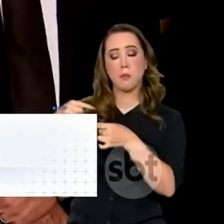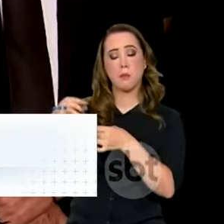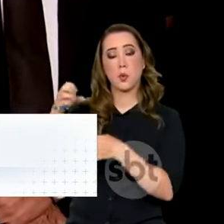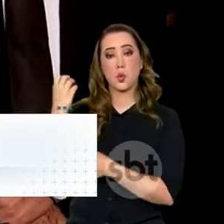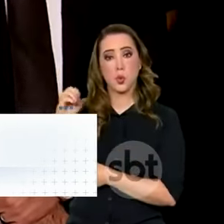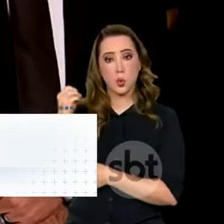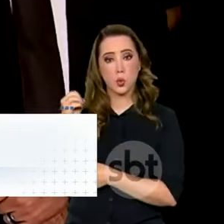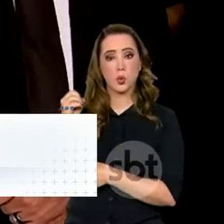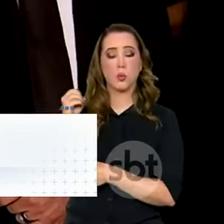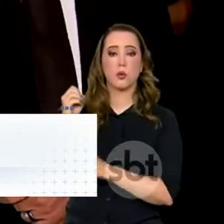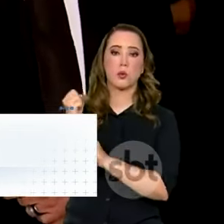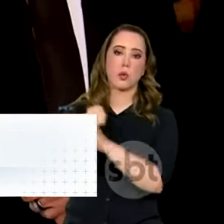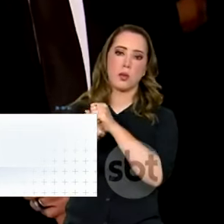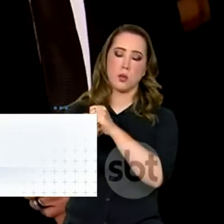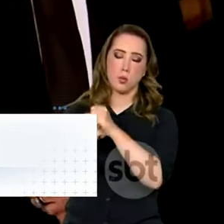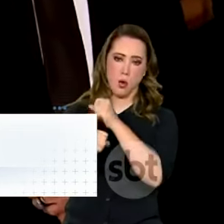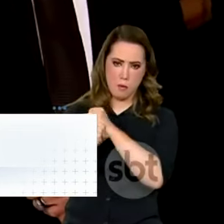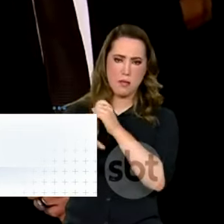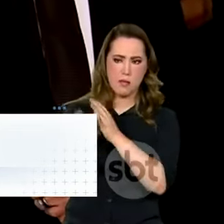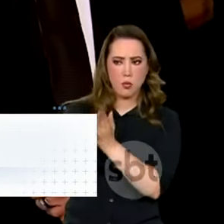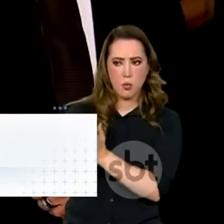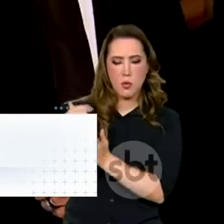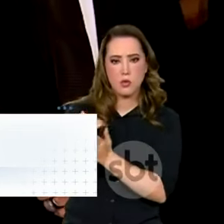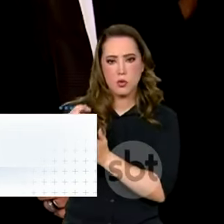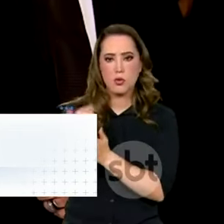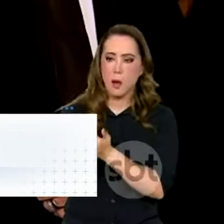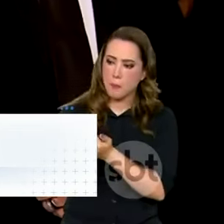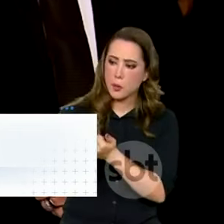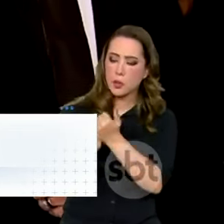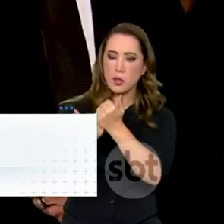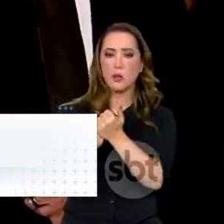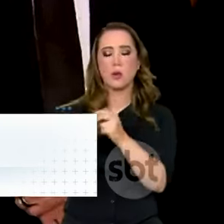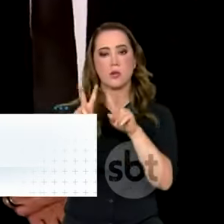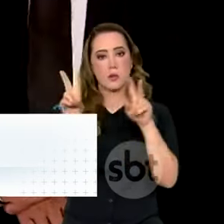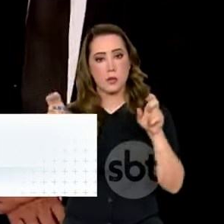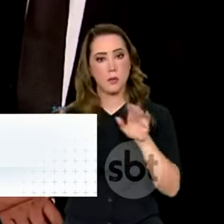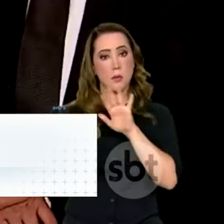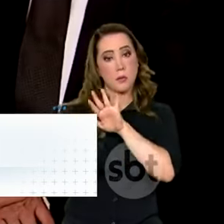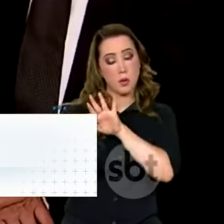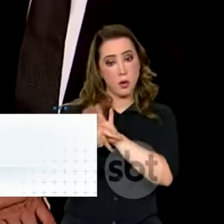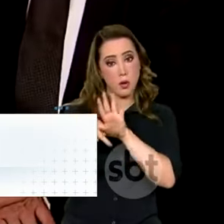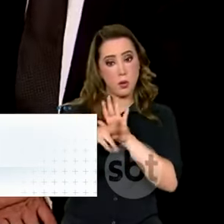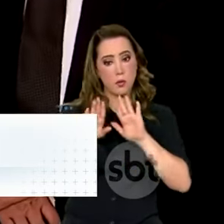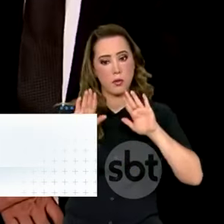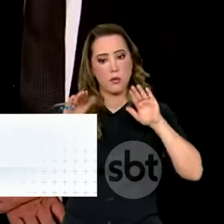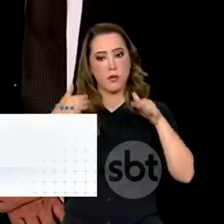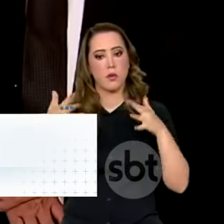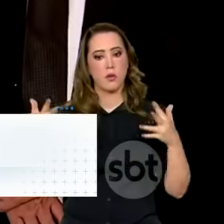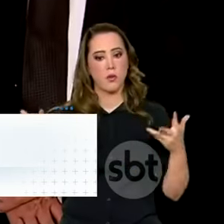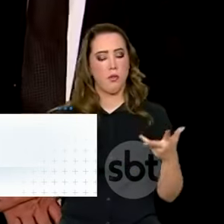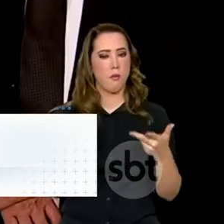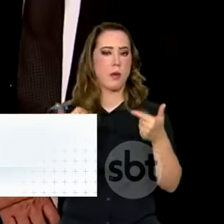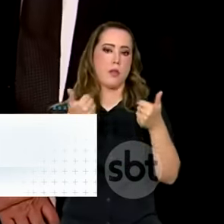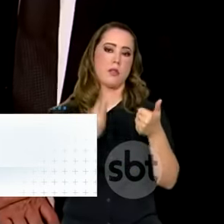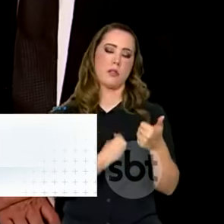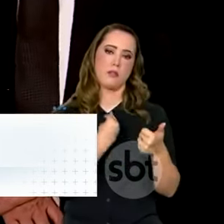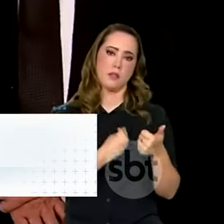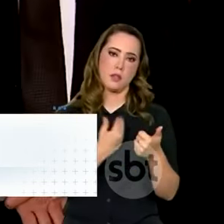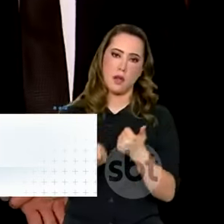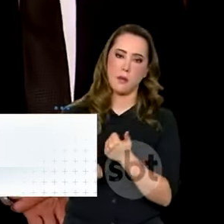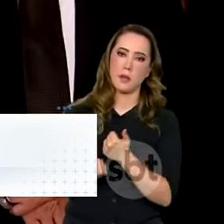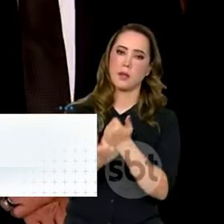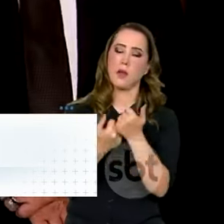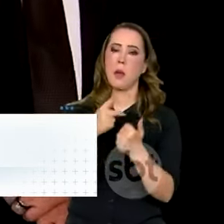ajudem todos os projetos que estão à frente a nação brasileira, projetos que estão à frente o melhorar de vida e da qualidade de vida de todos. Ajudamos na PEC